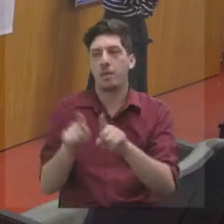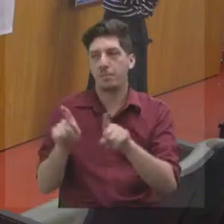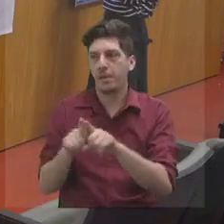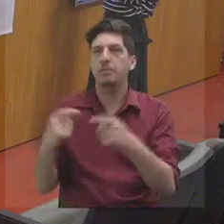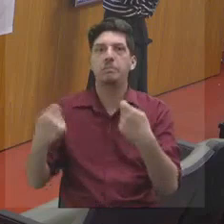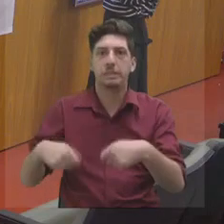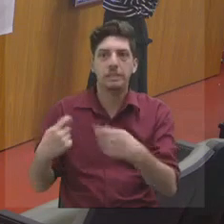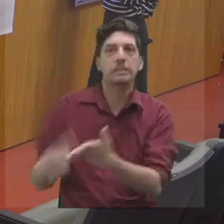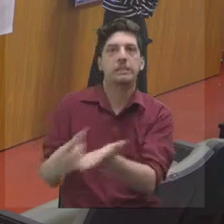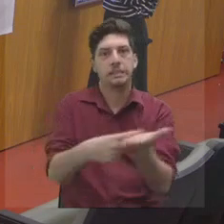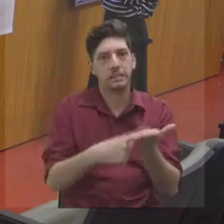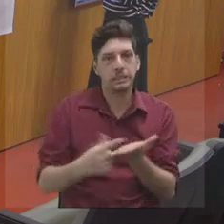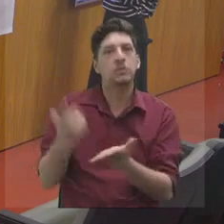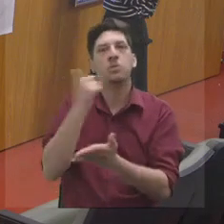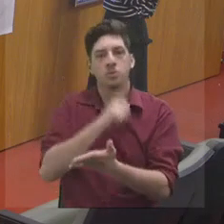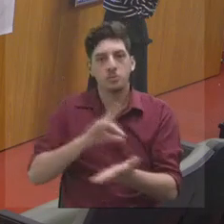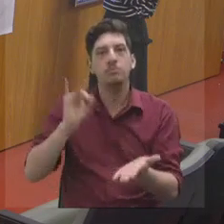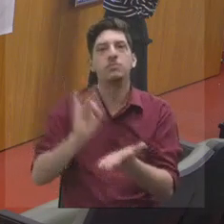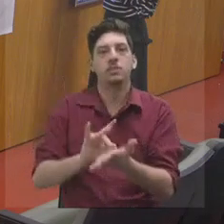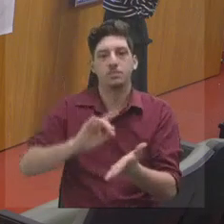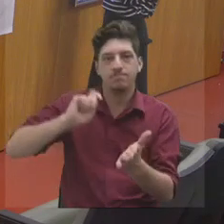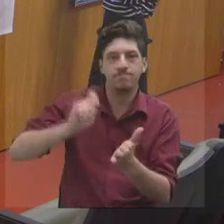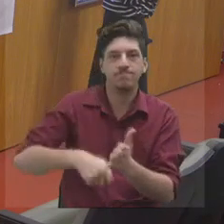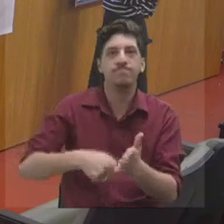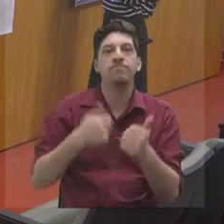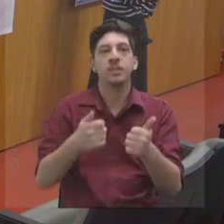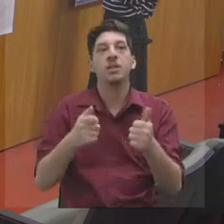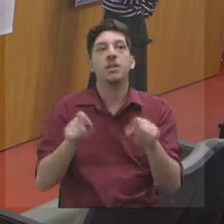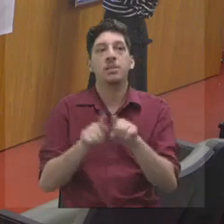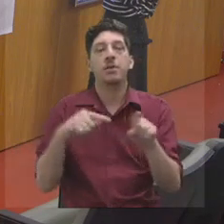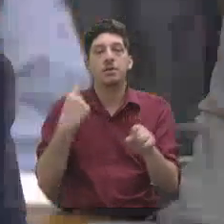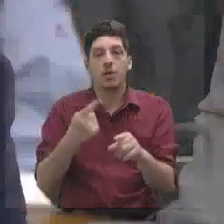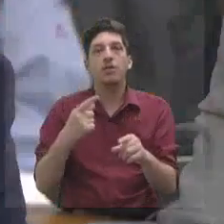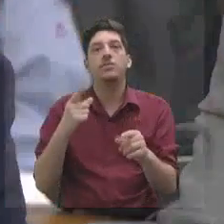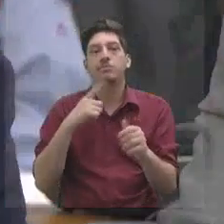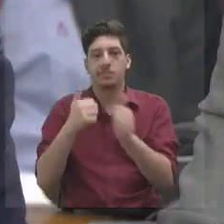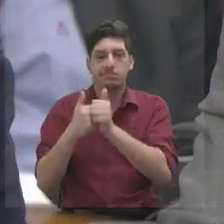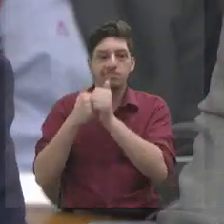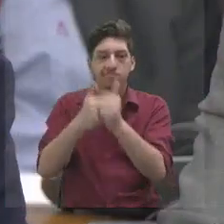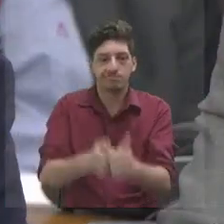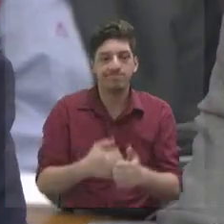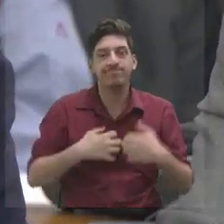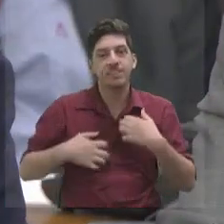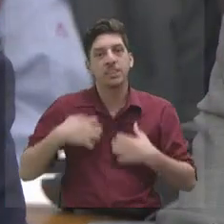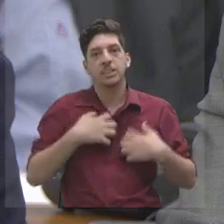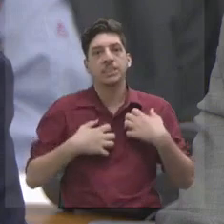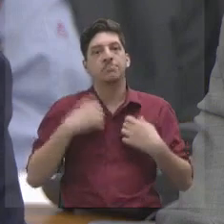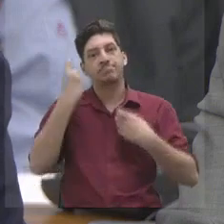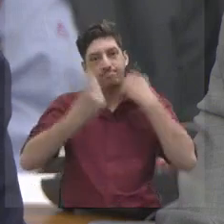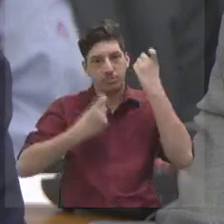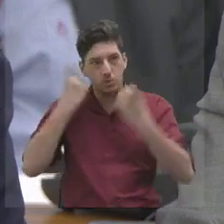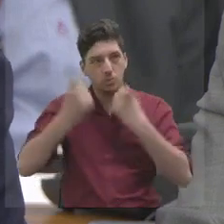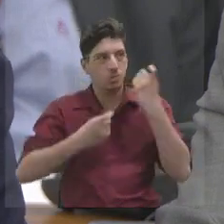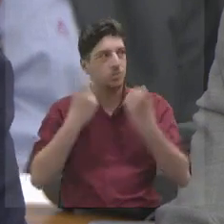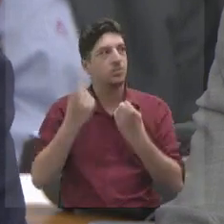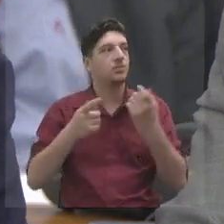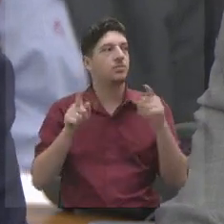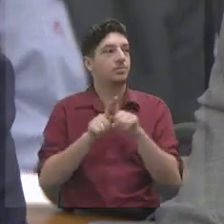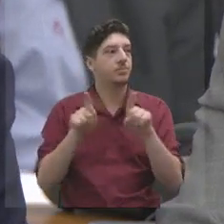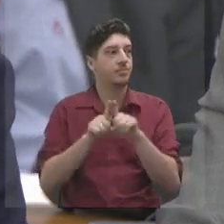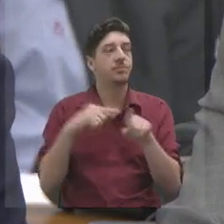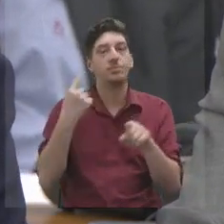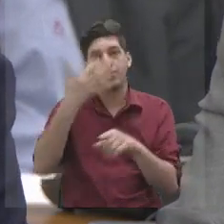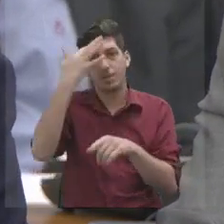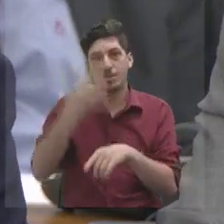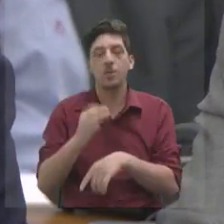efetivado e a gente tem acompanhado com muita aflição essa demora entendemos somente que ter